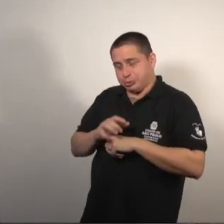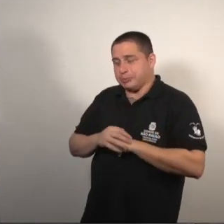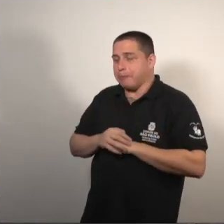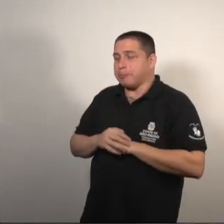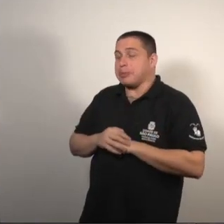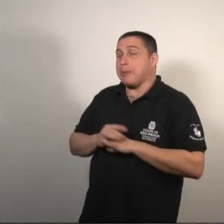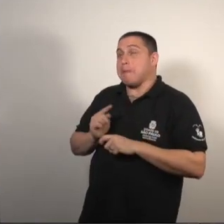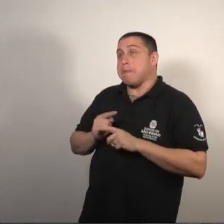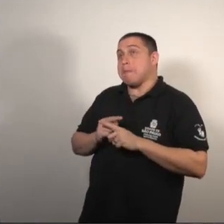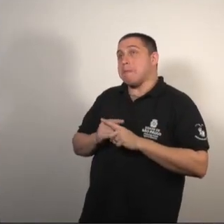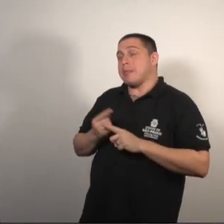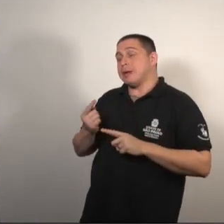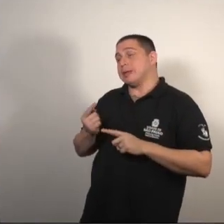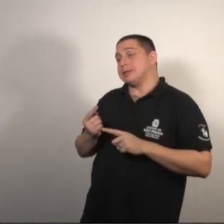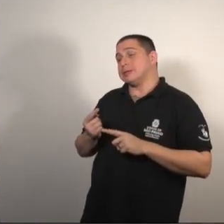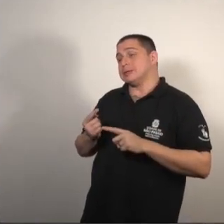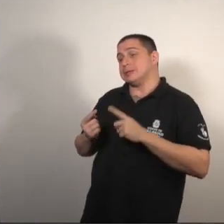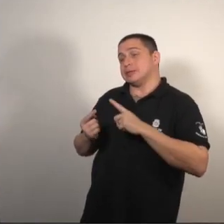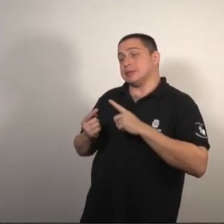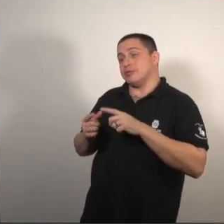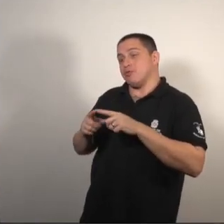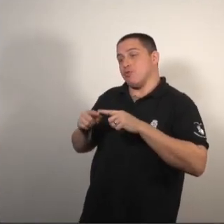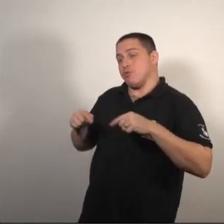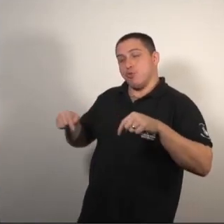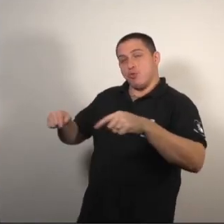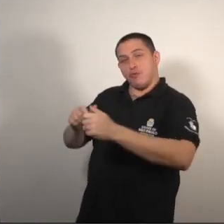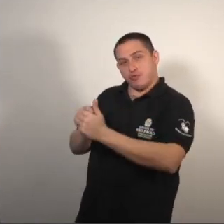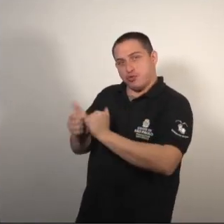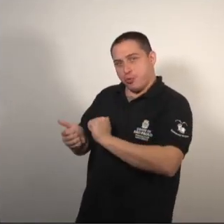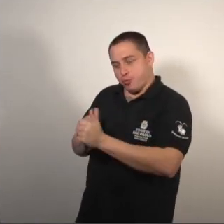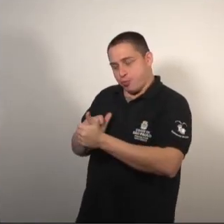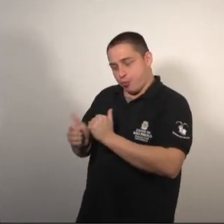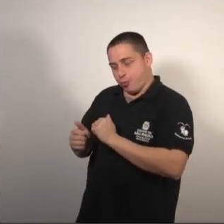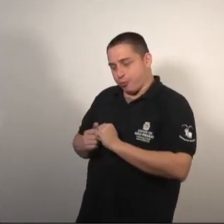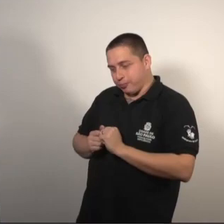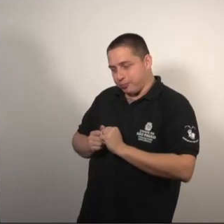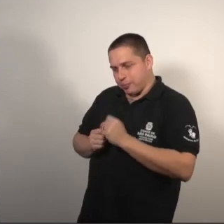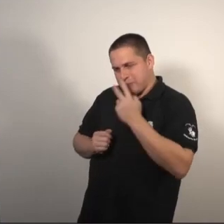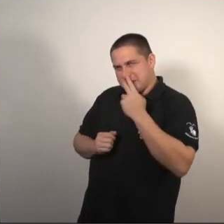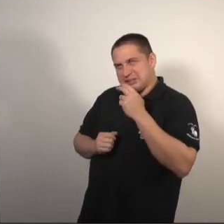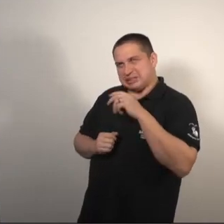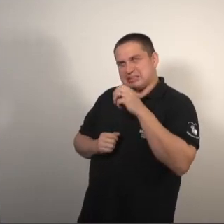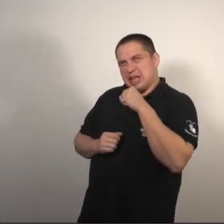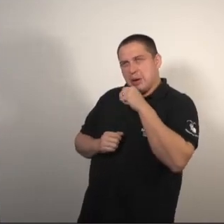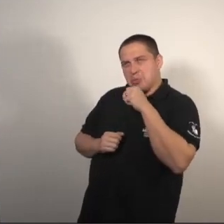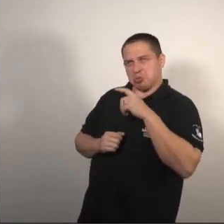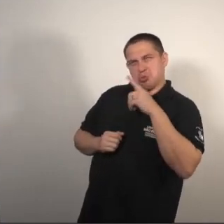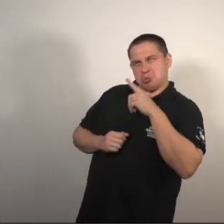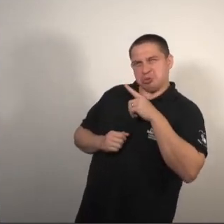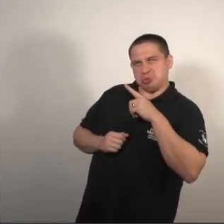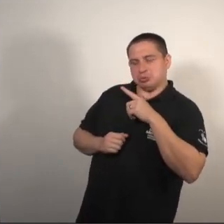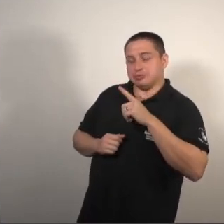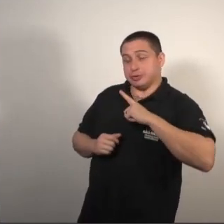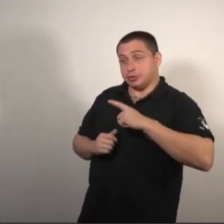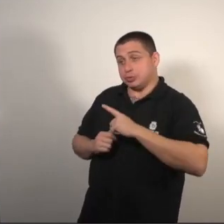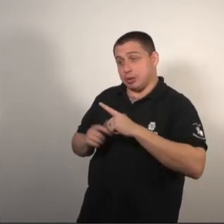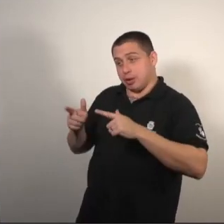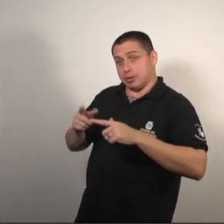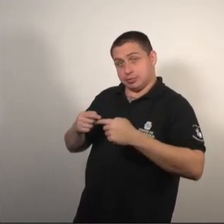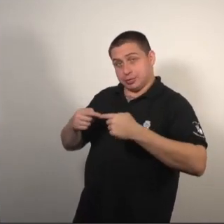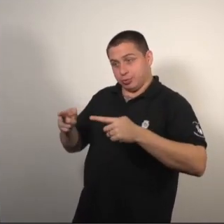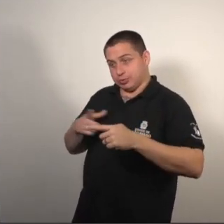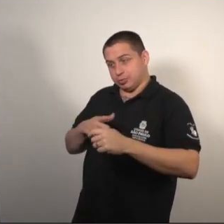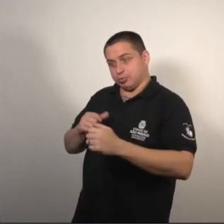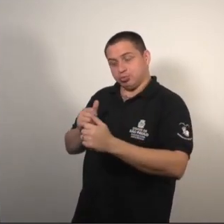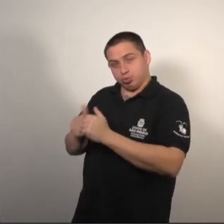Inclusive, a gente vai inaugurar um campo de futebol, acho que sábado ou domingo, e vai ter um jogo. Esse